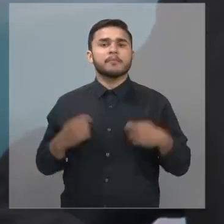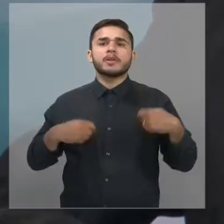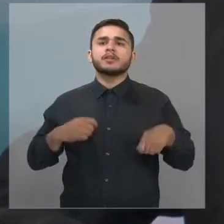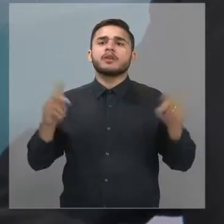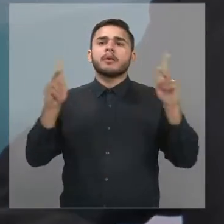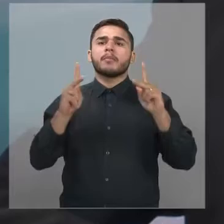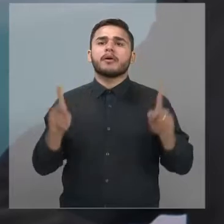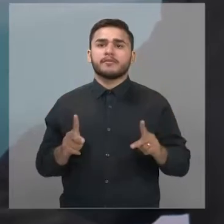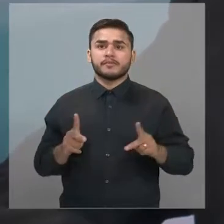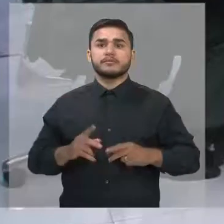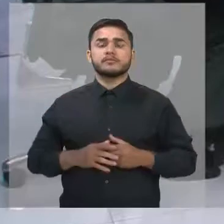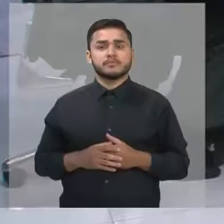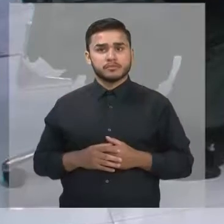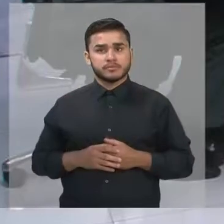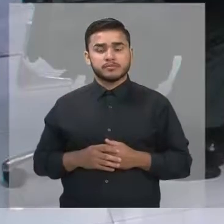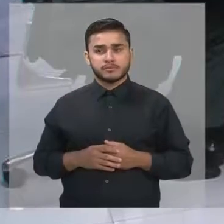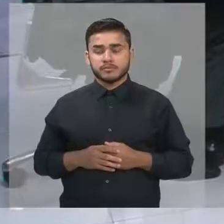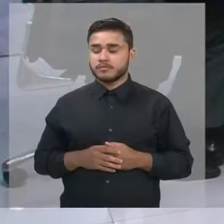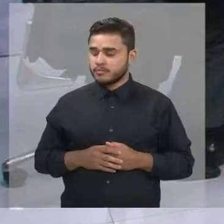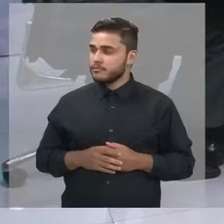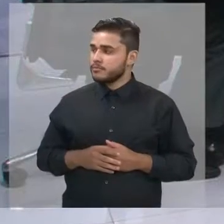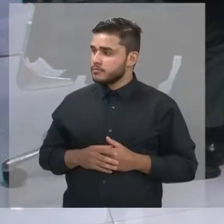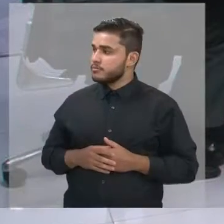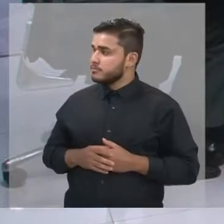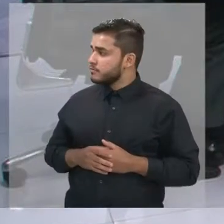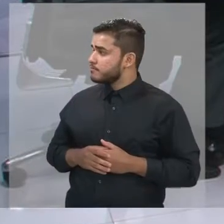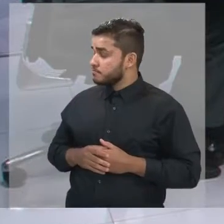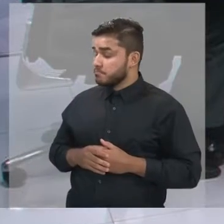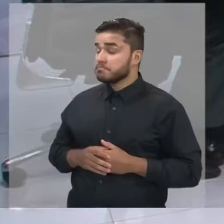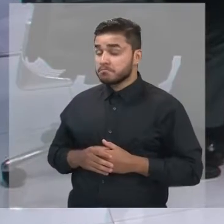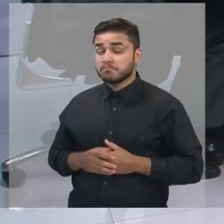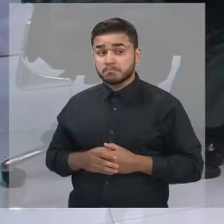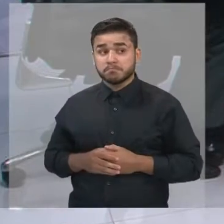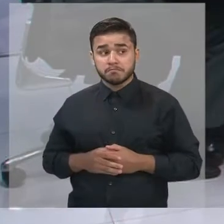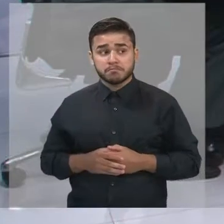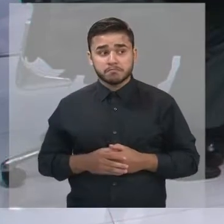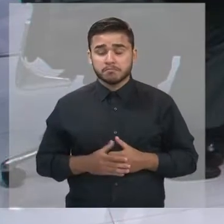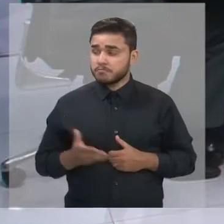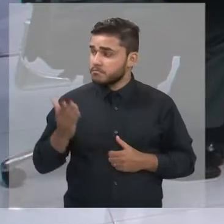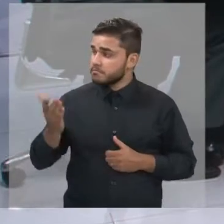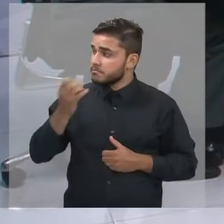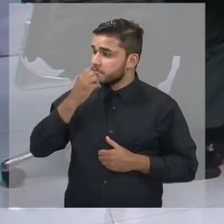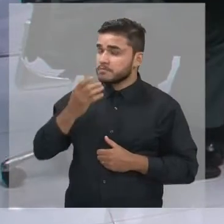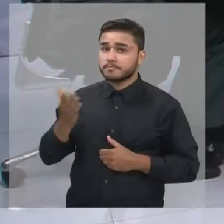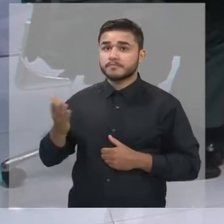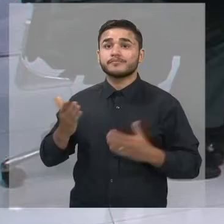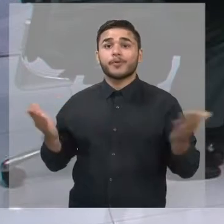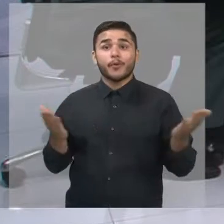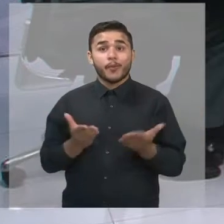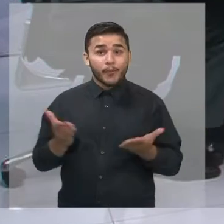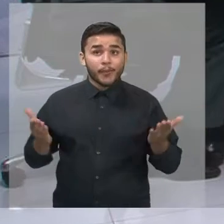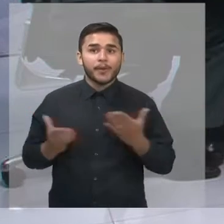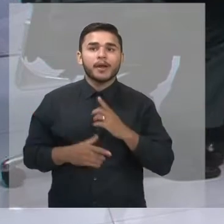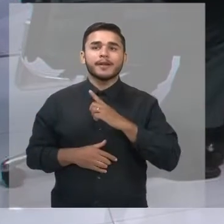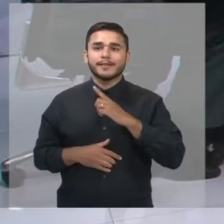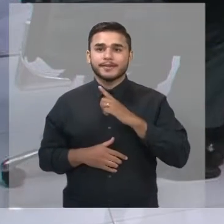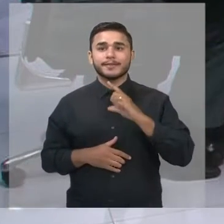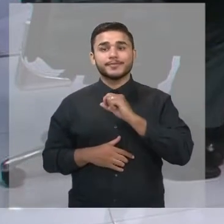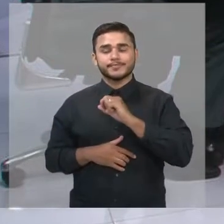pacificá-la, em última análise. Bom, é evidente que nós, hoje, eu tenho aqui até